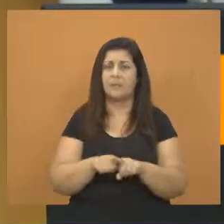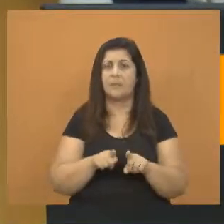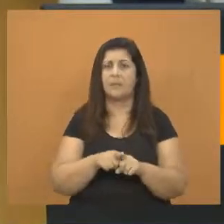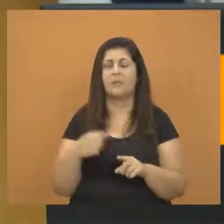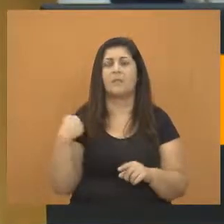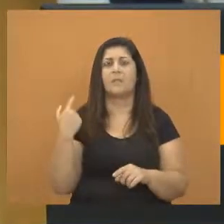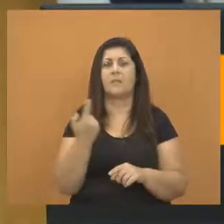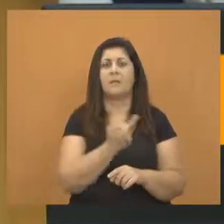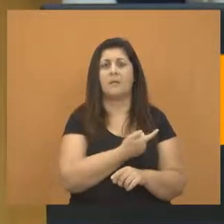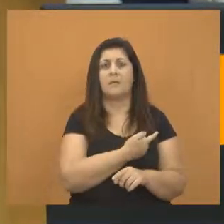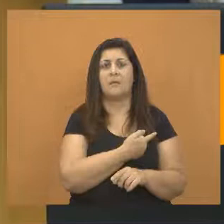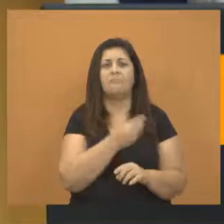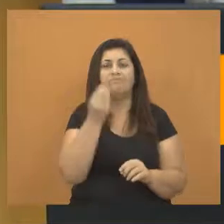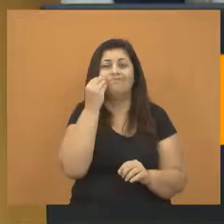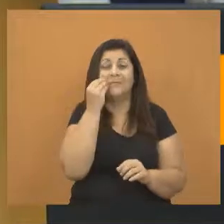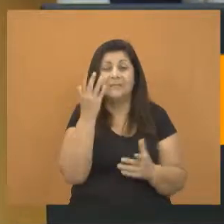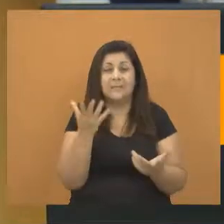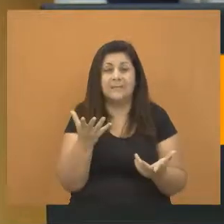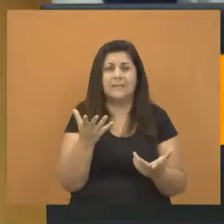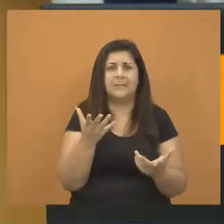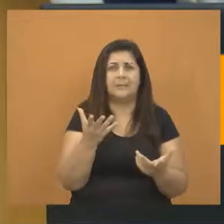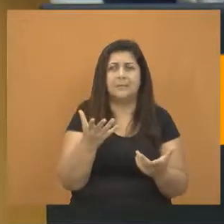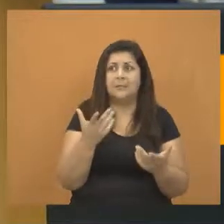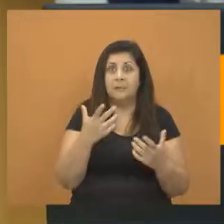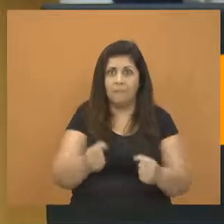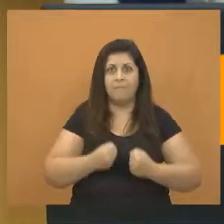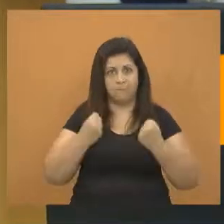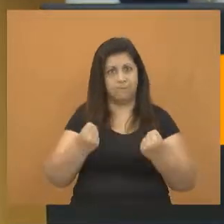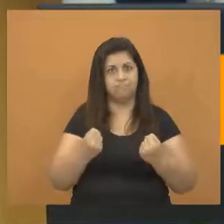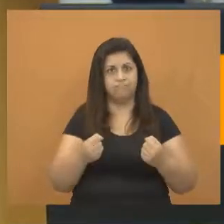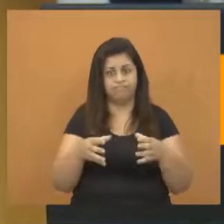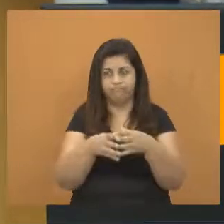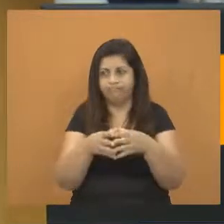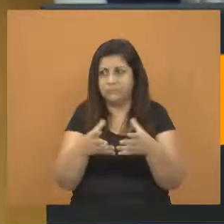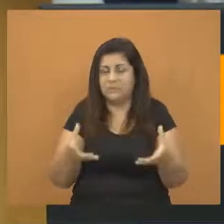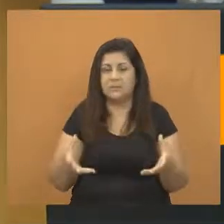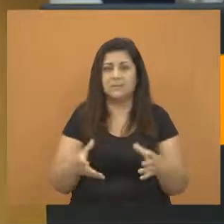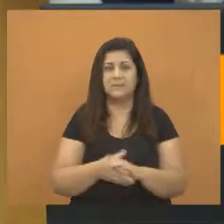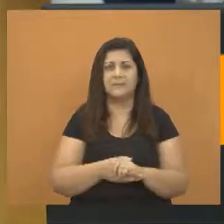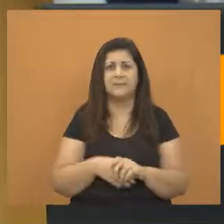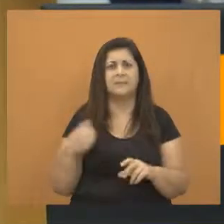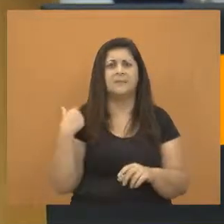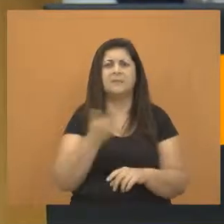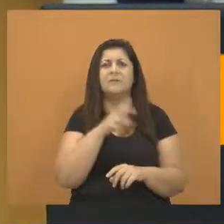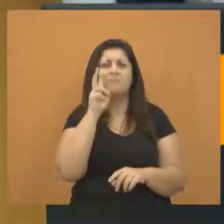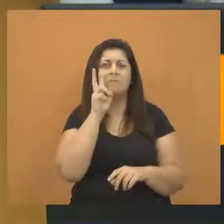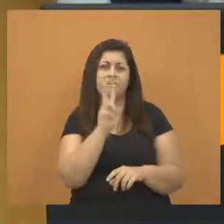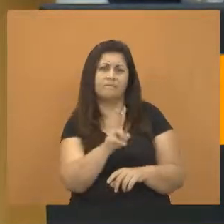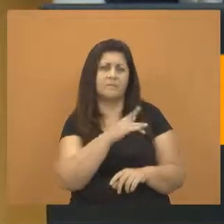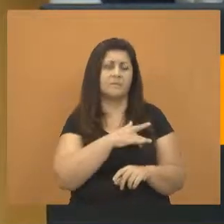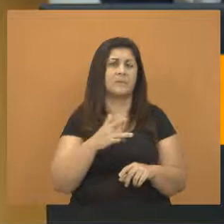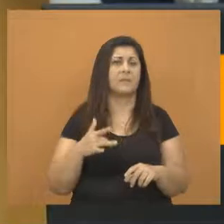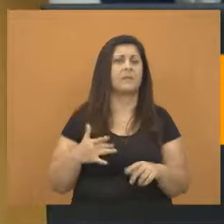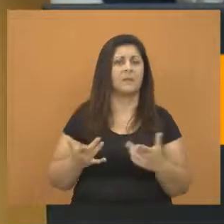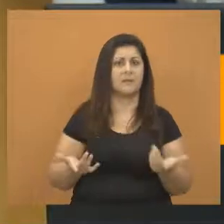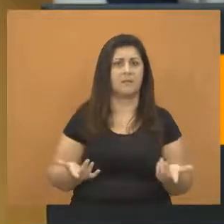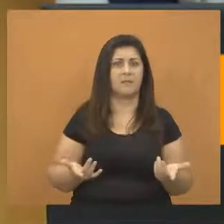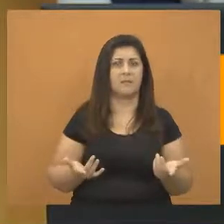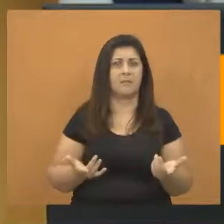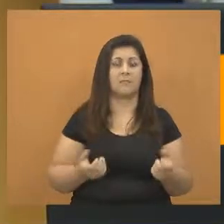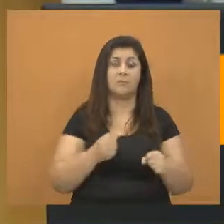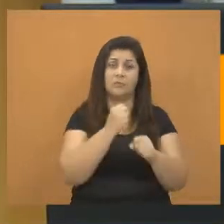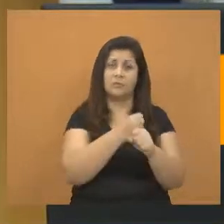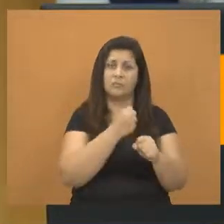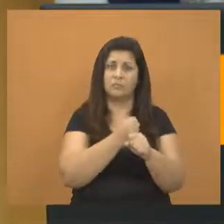vamos tentar buscar uma força-tarefa, a gente viu que na saúde a questão de